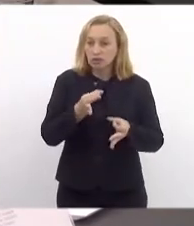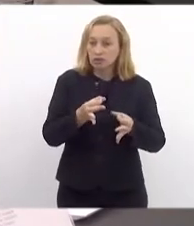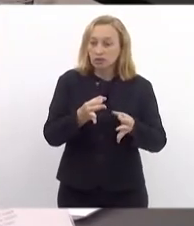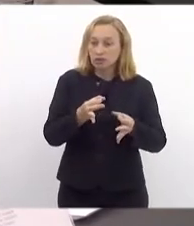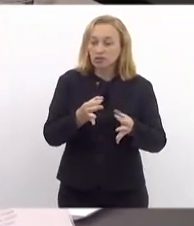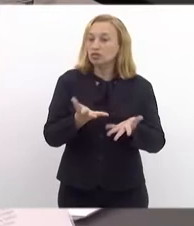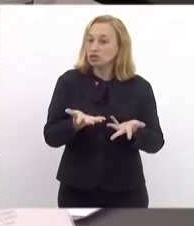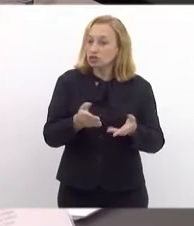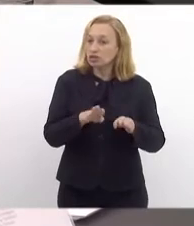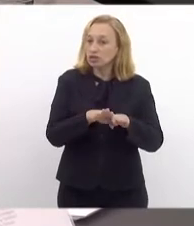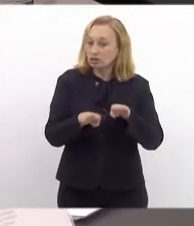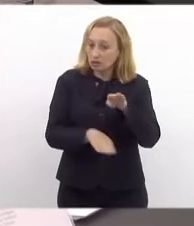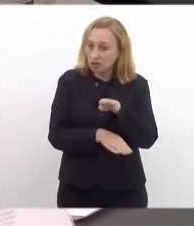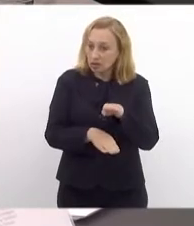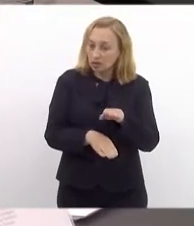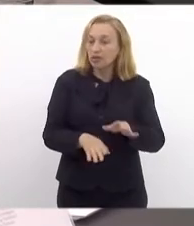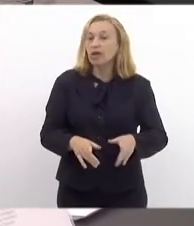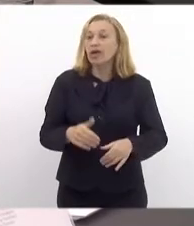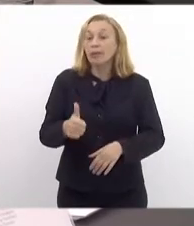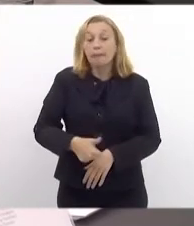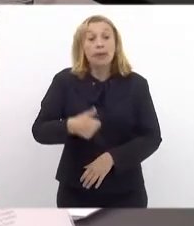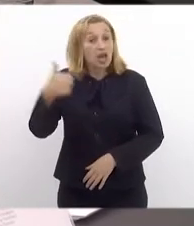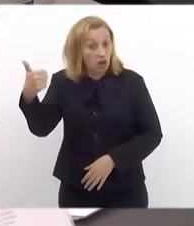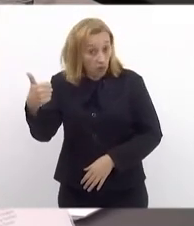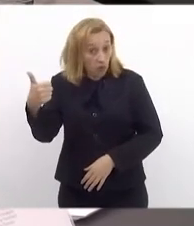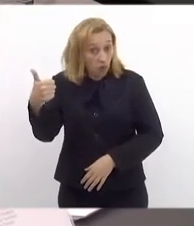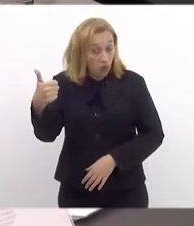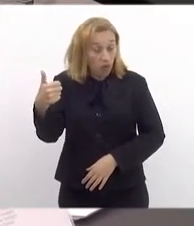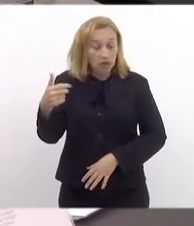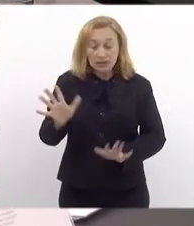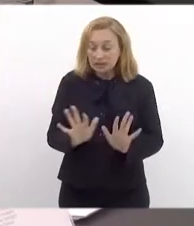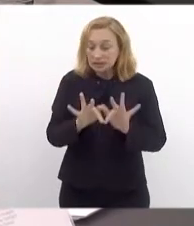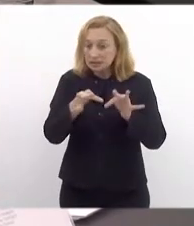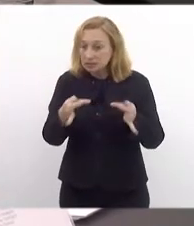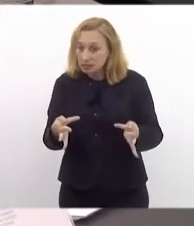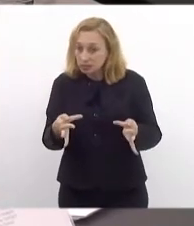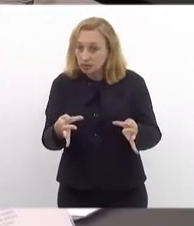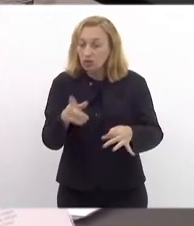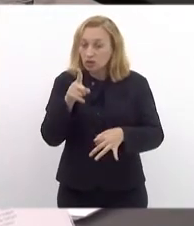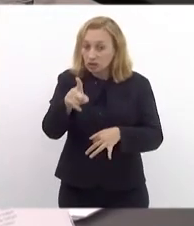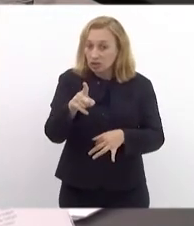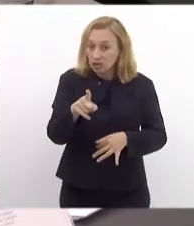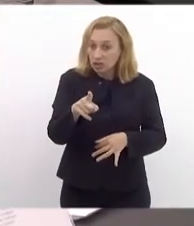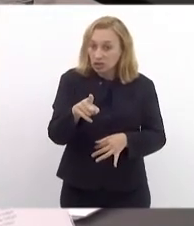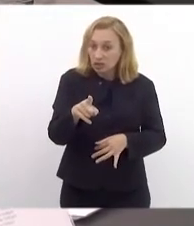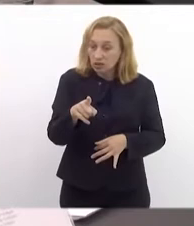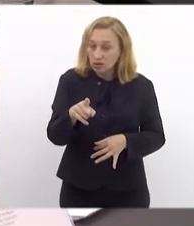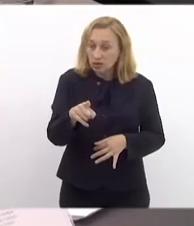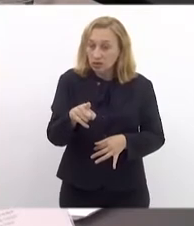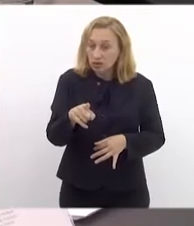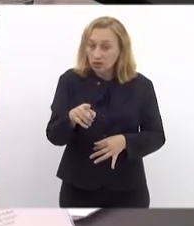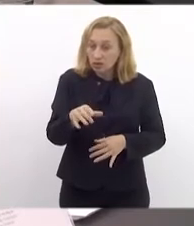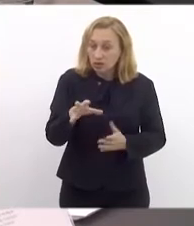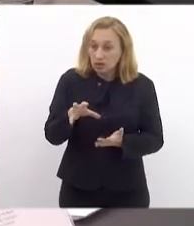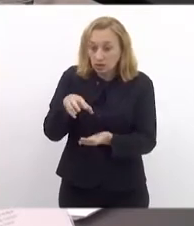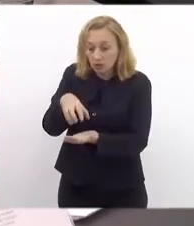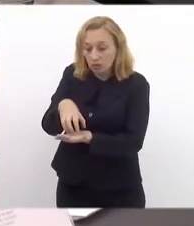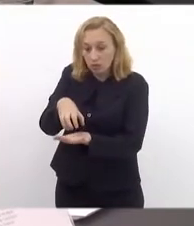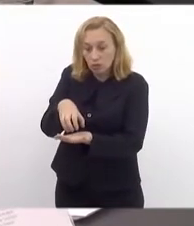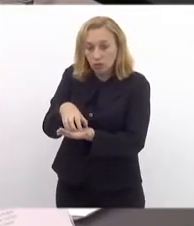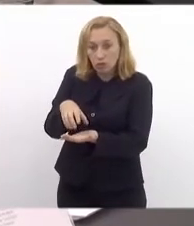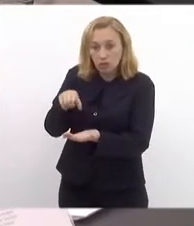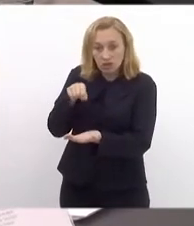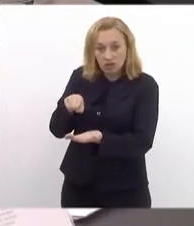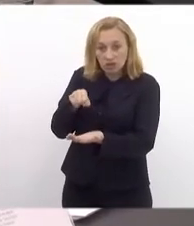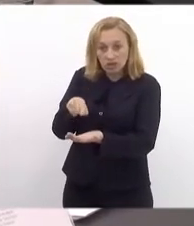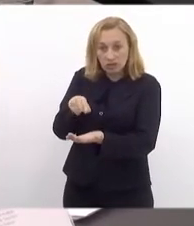então assim é muito mais melhor e muito mais simples você colocar sobretudo no setor como esse que é um setor